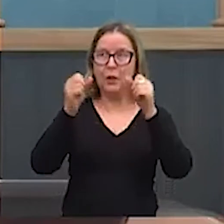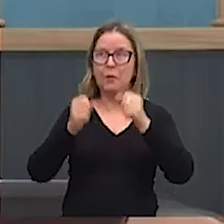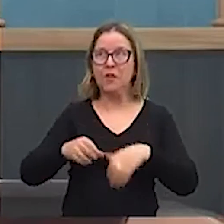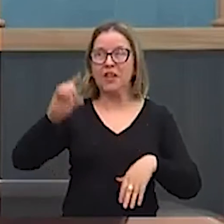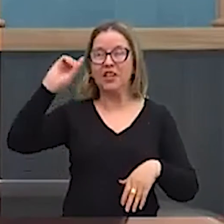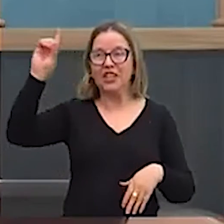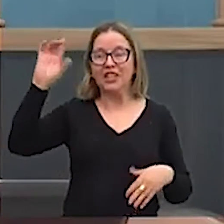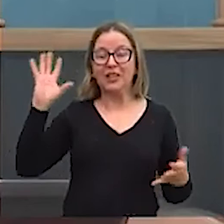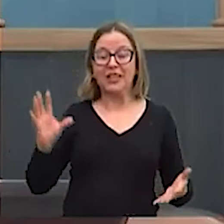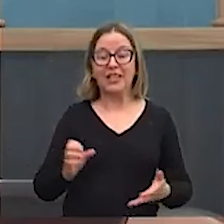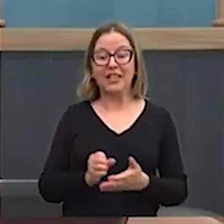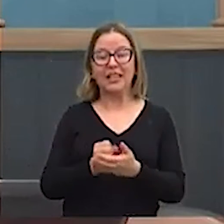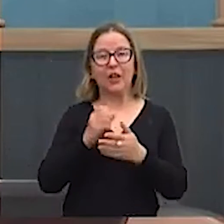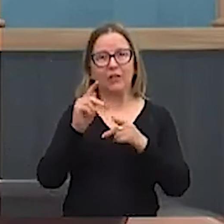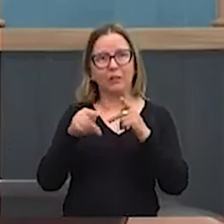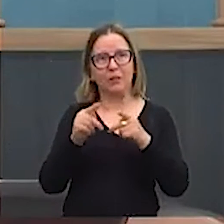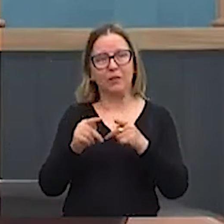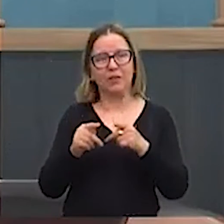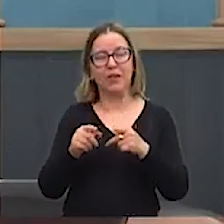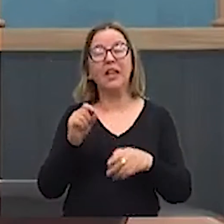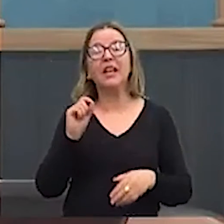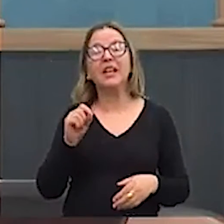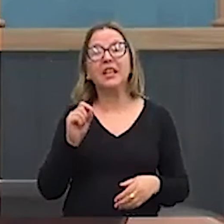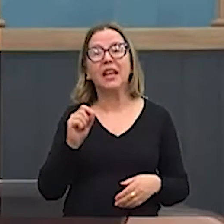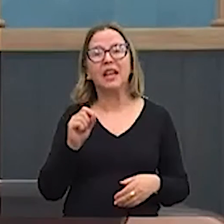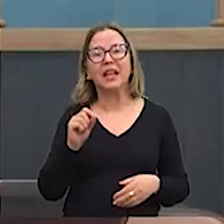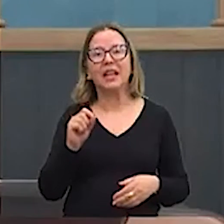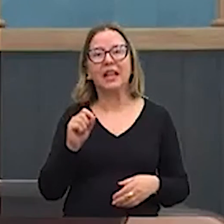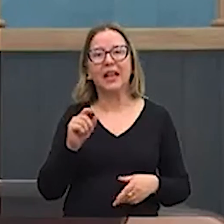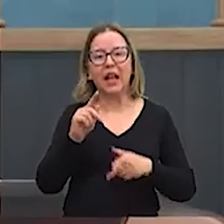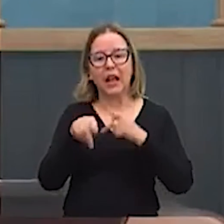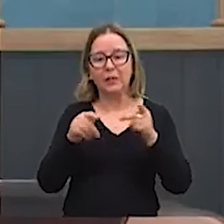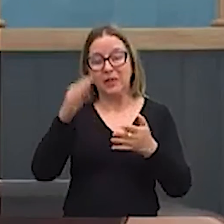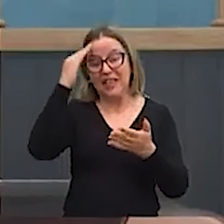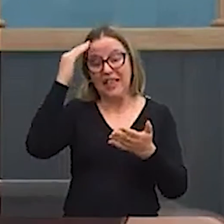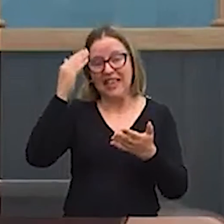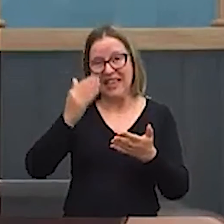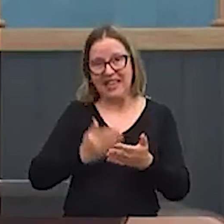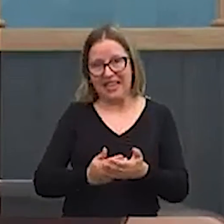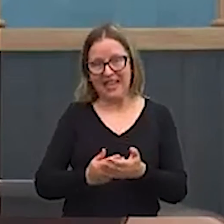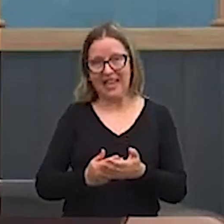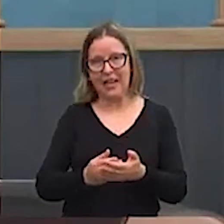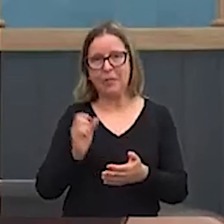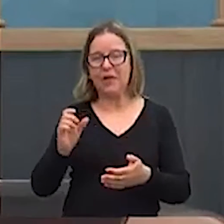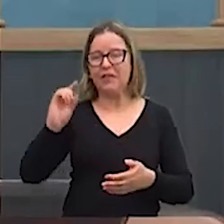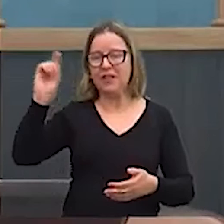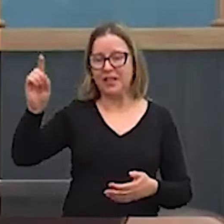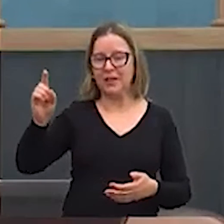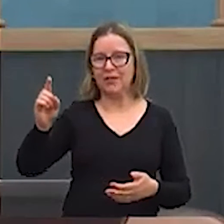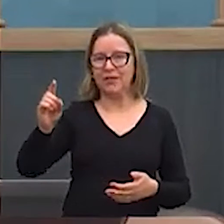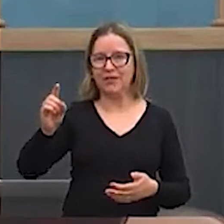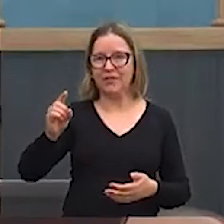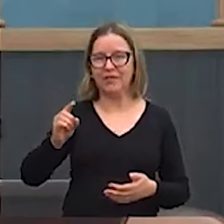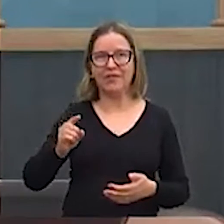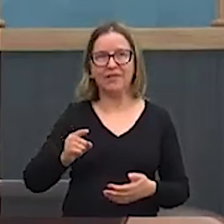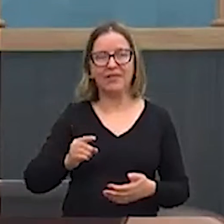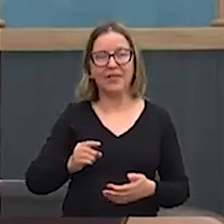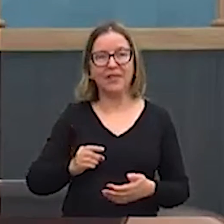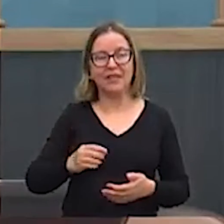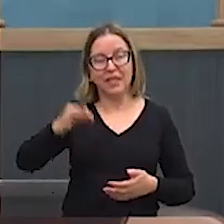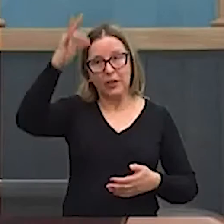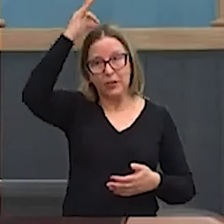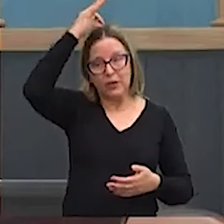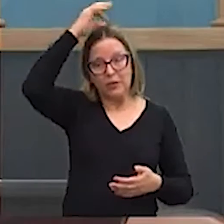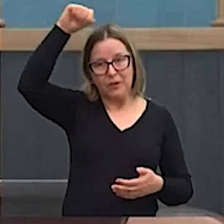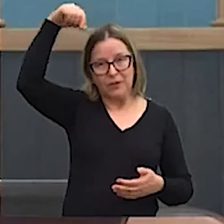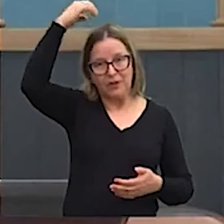são estes? Os crentes na palavra de Deus, convencidos pelo Espírito Santo e que